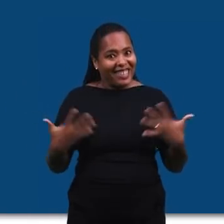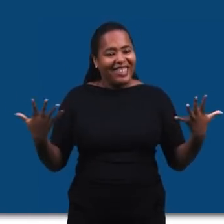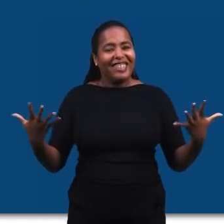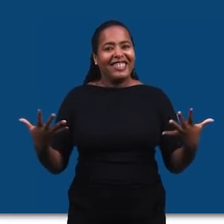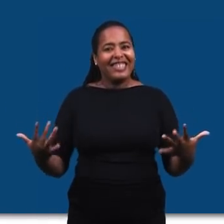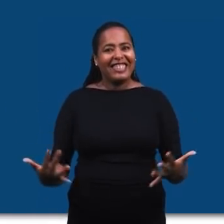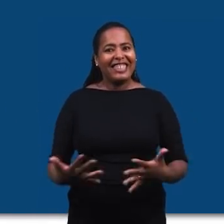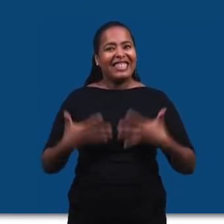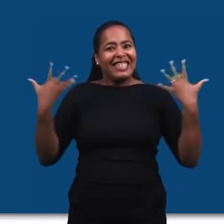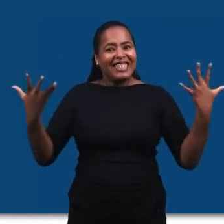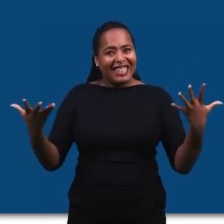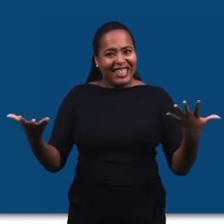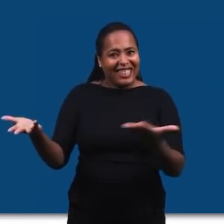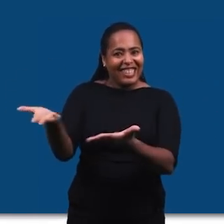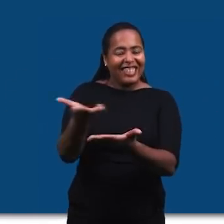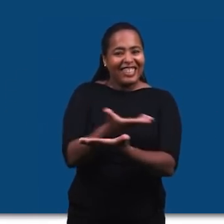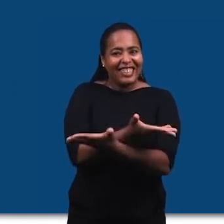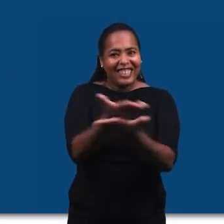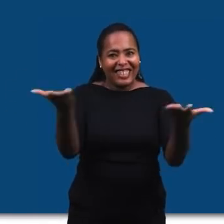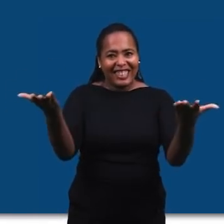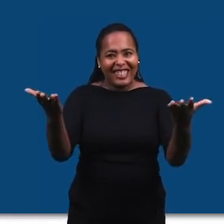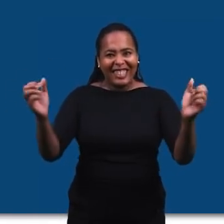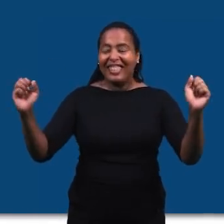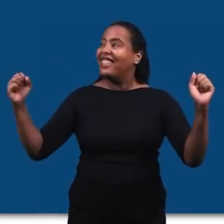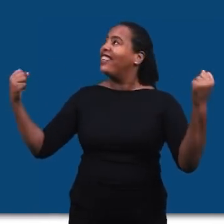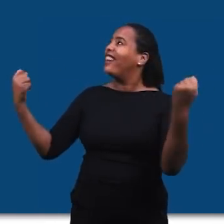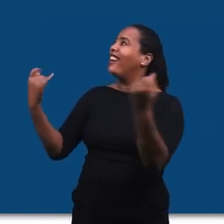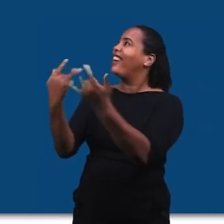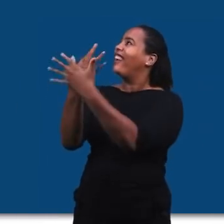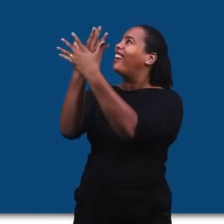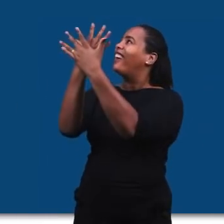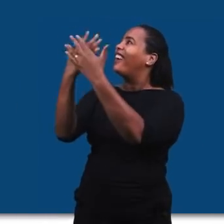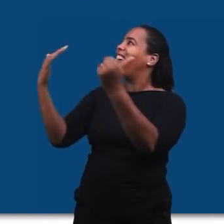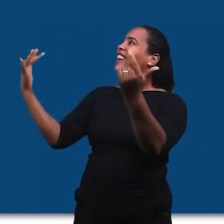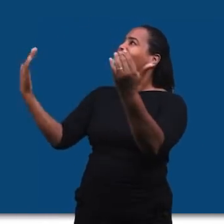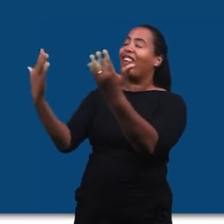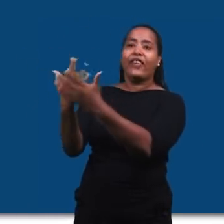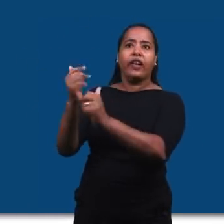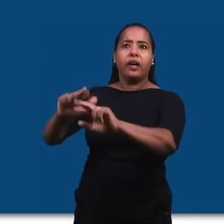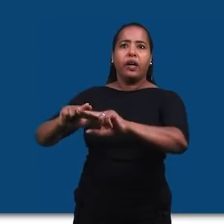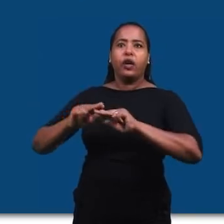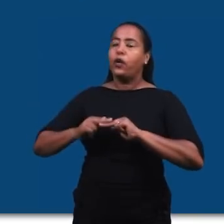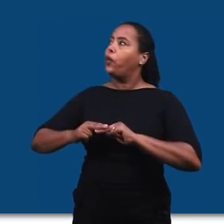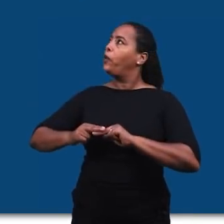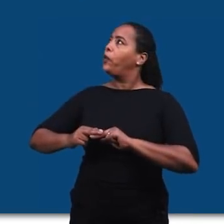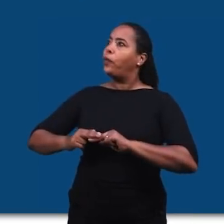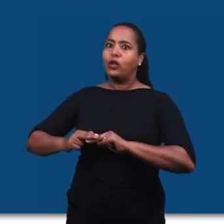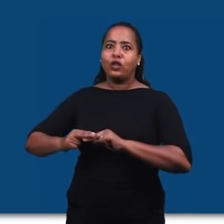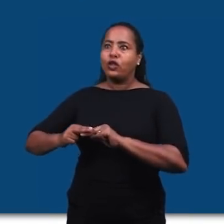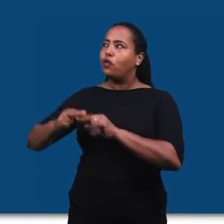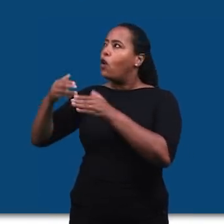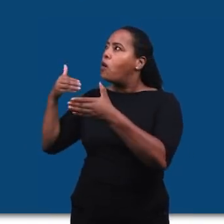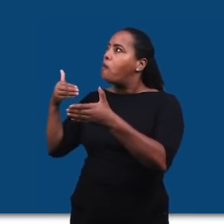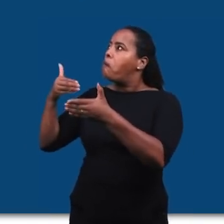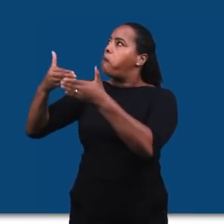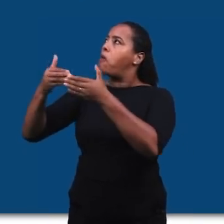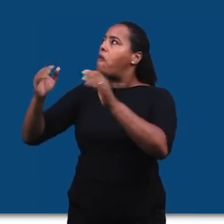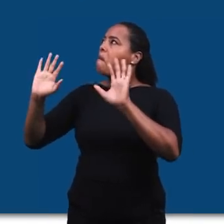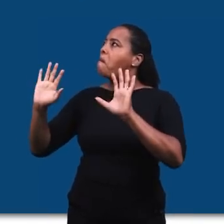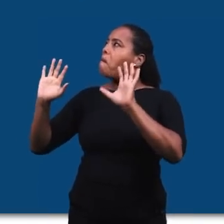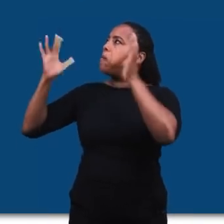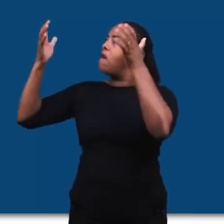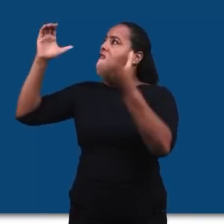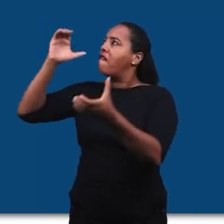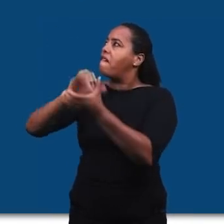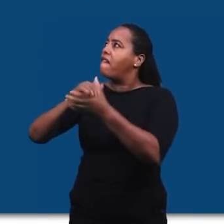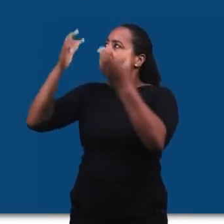Regozijemo-nos e alegremo-nos e demos-lhe glória, porque vindas são as bodas do Cordeiro,